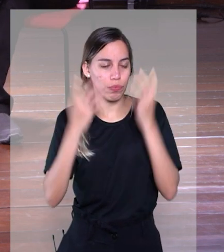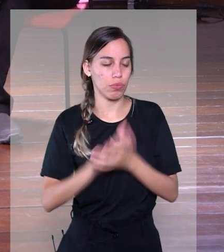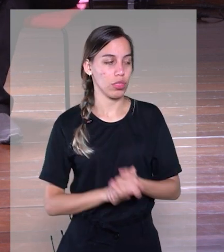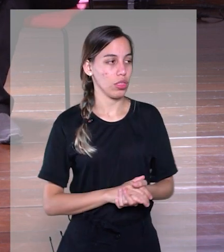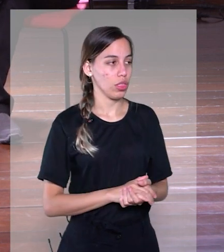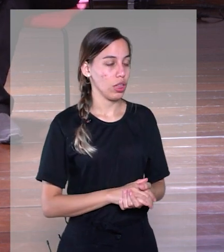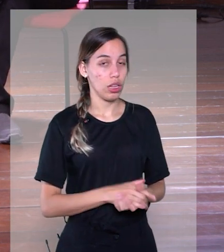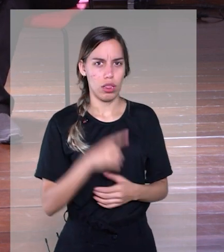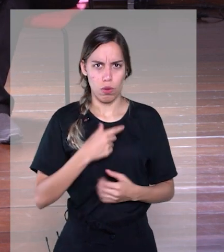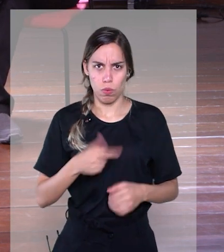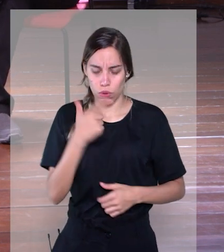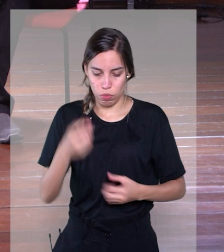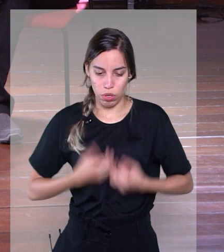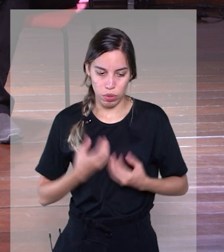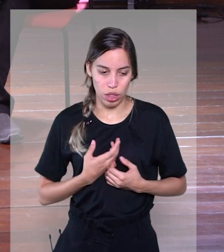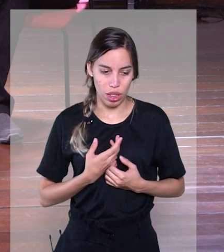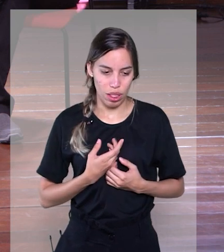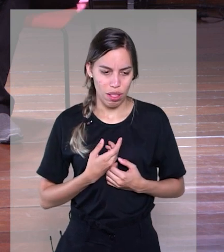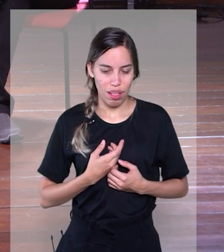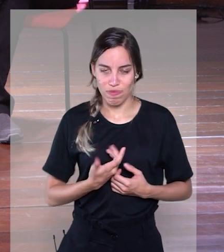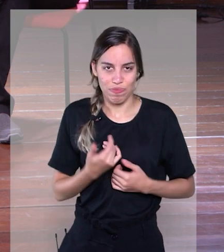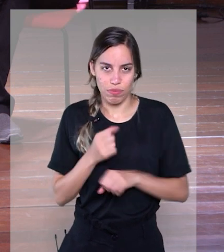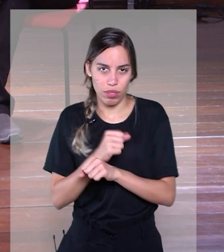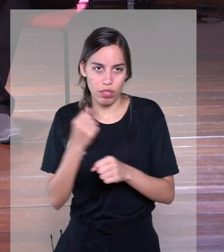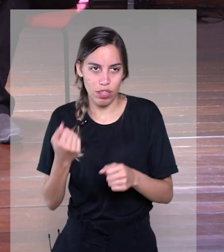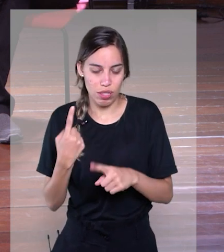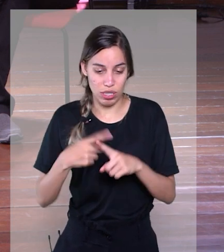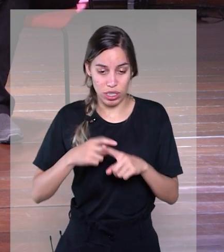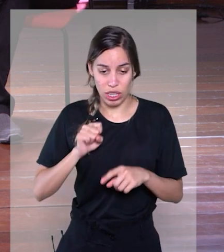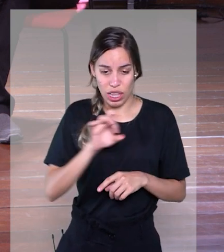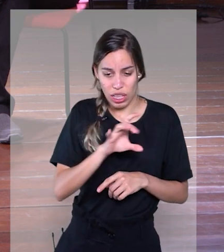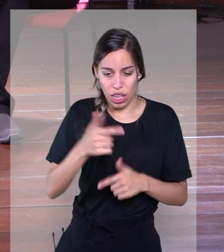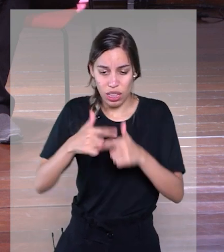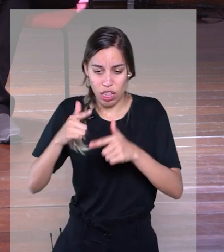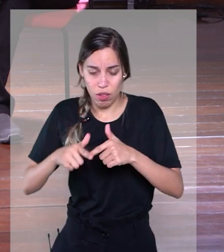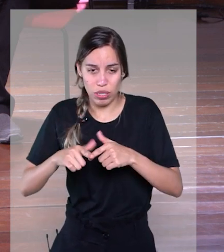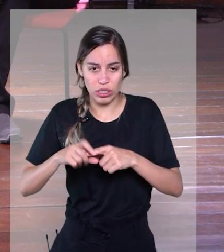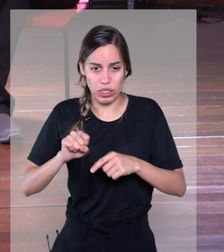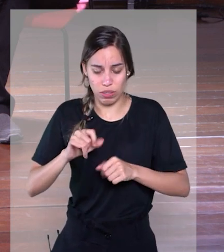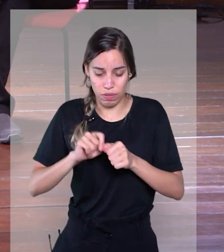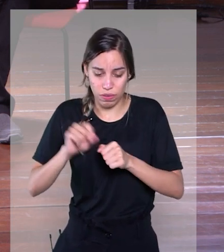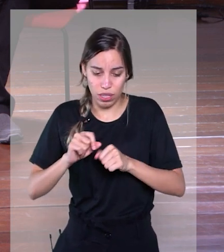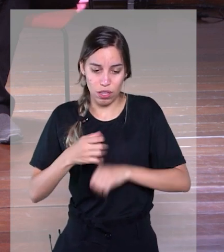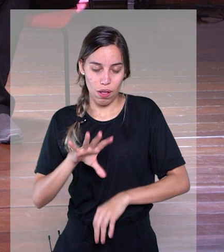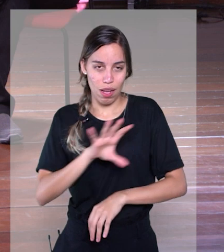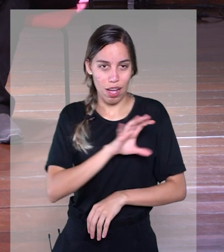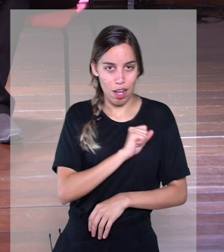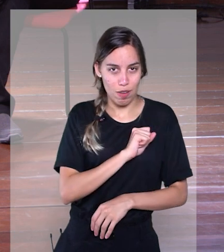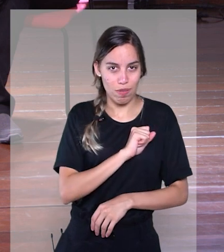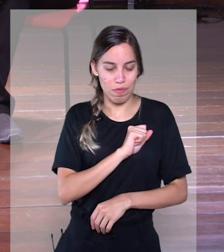é inevitável de que cada procedimento técnico, exercido com amor e rigor, se desprenda uma poesia